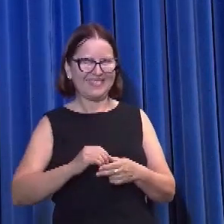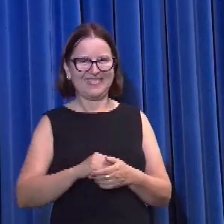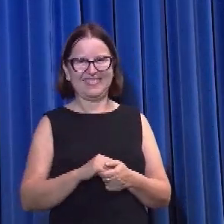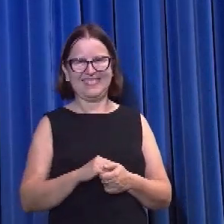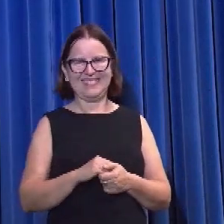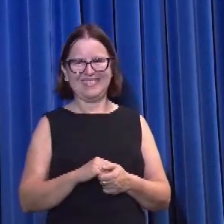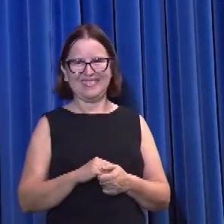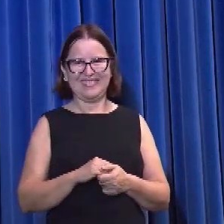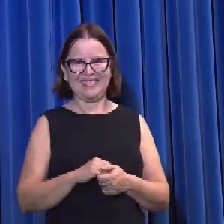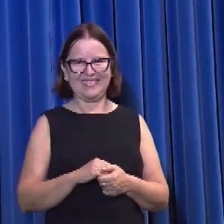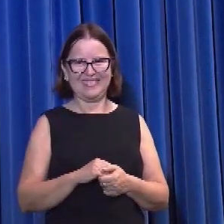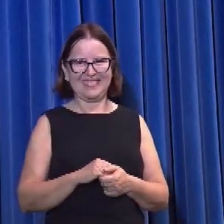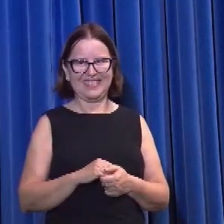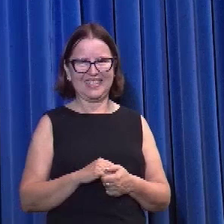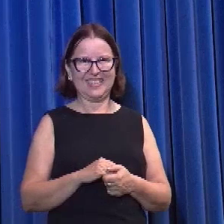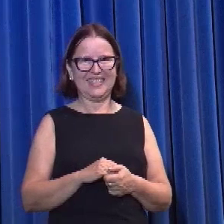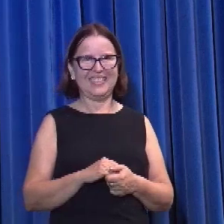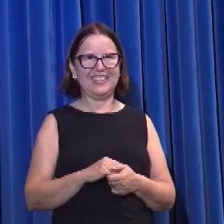Primeira Coríntios...